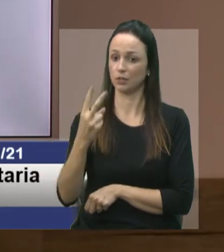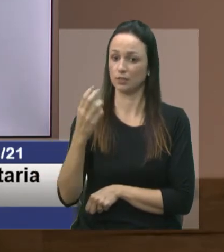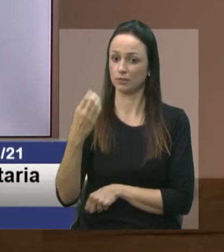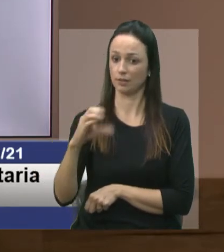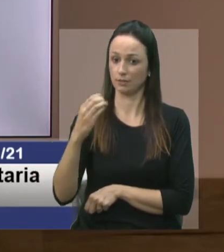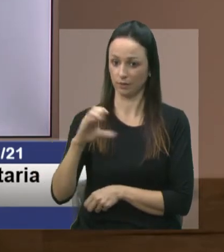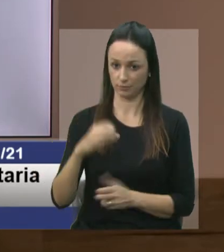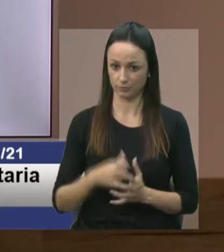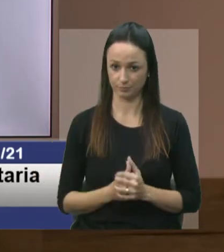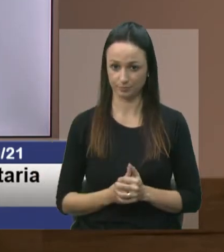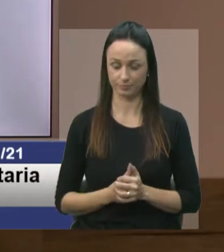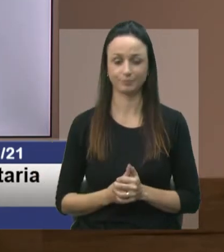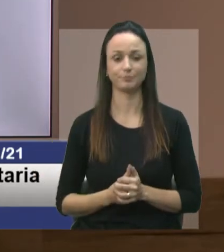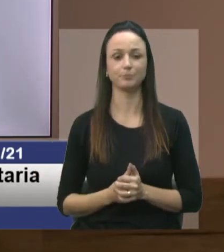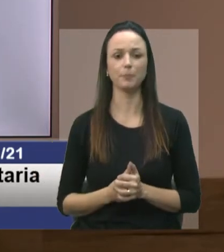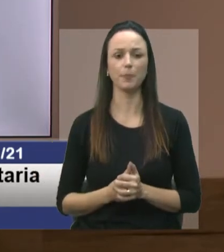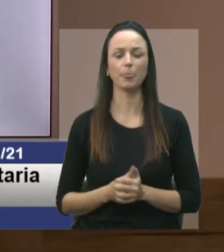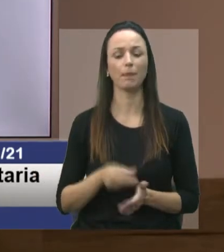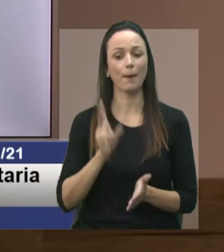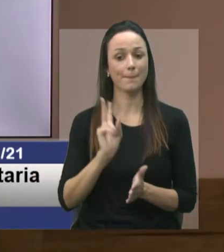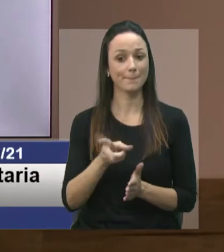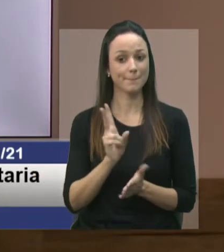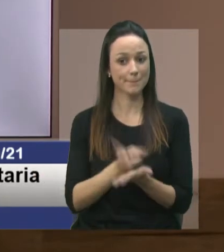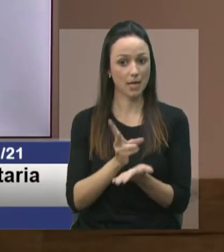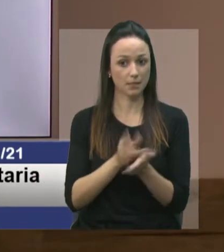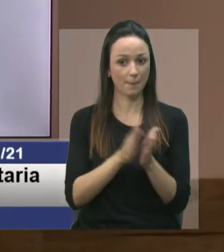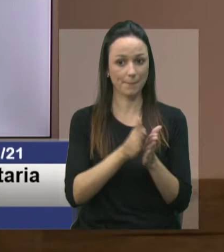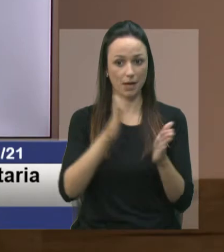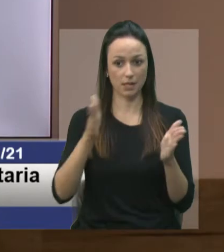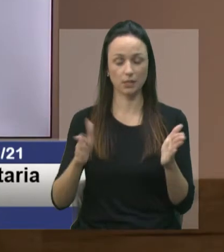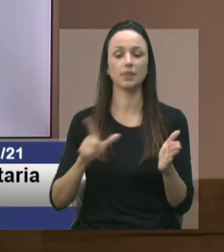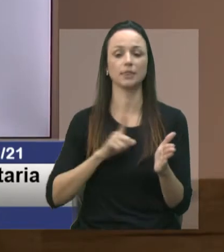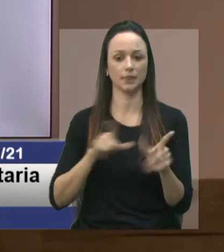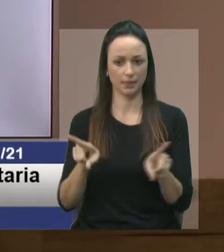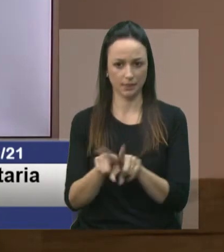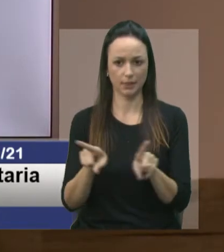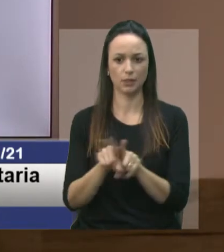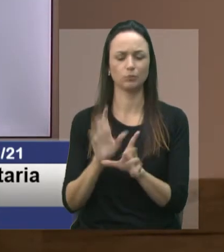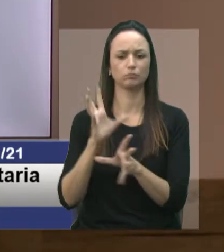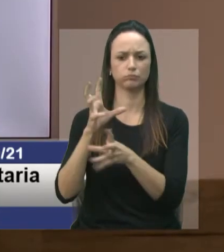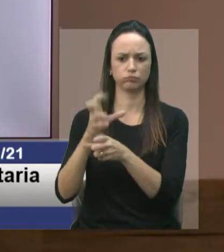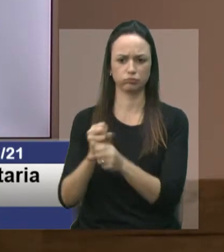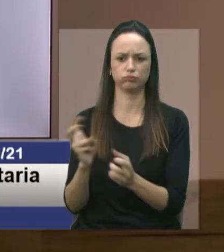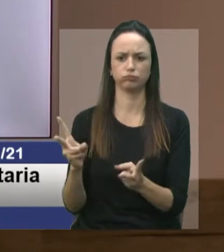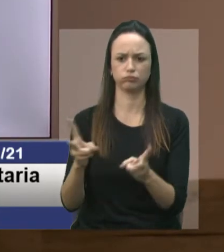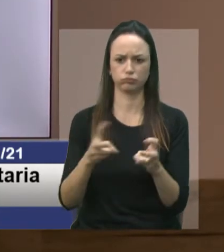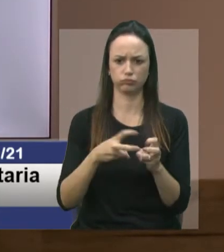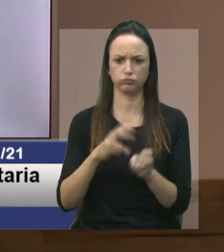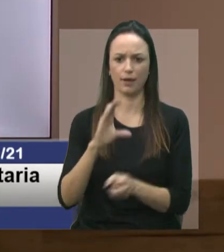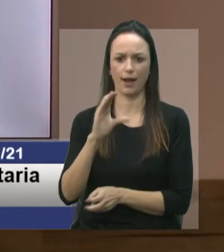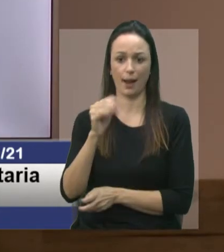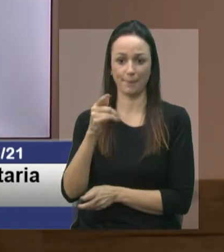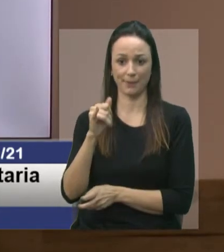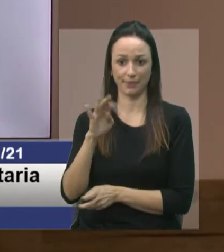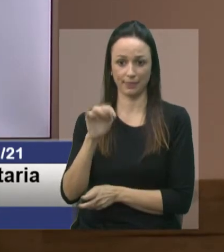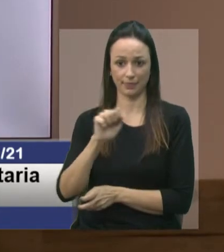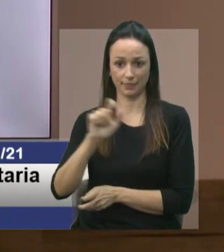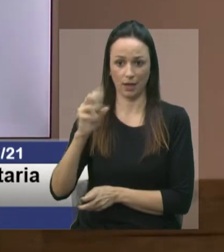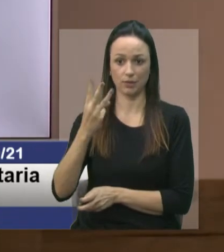R$ 310.609.399,82. No mesmo período, nós tivemos também uma arrecadação total de receitas de capital de